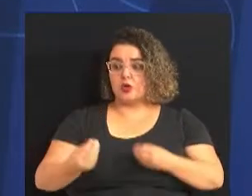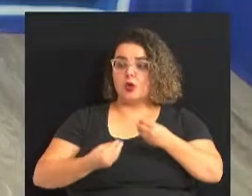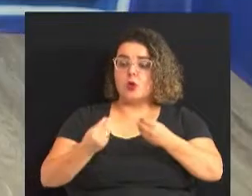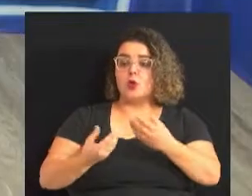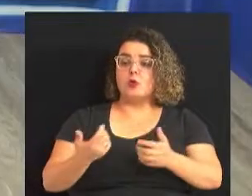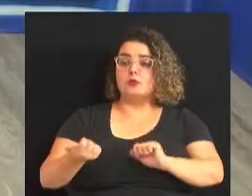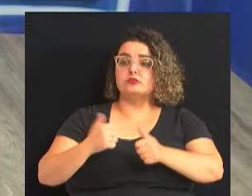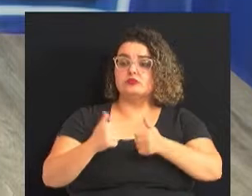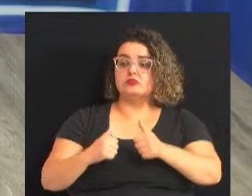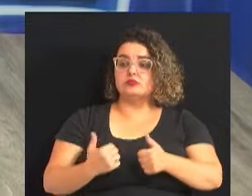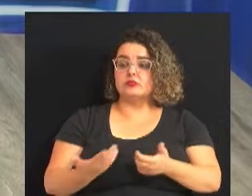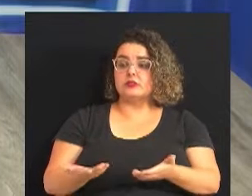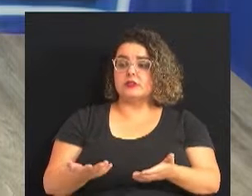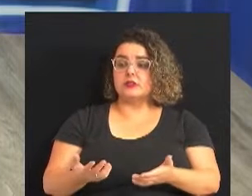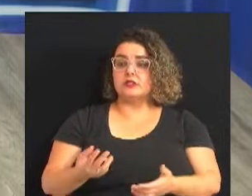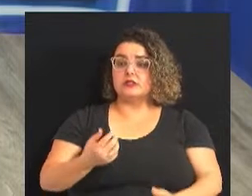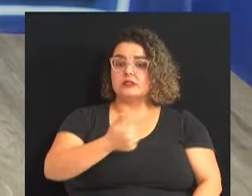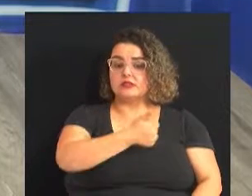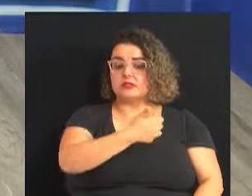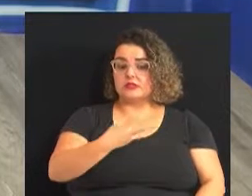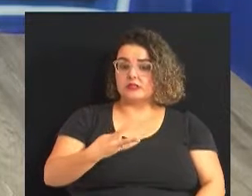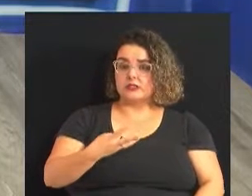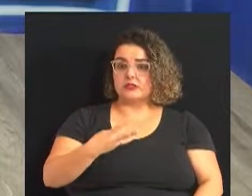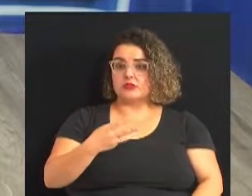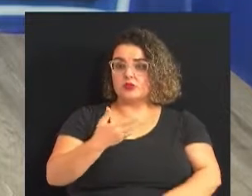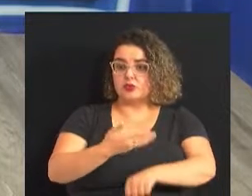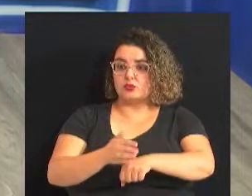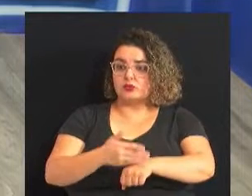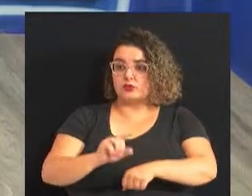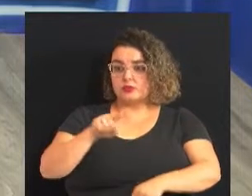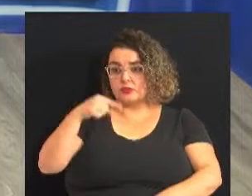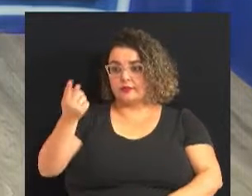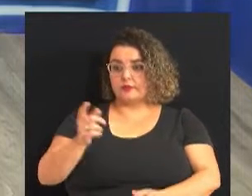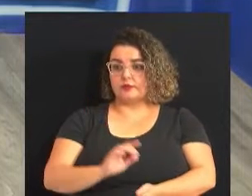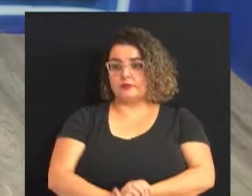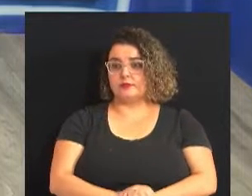que se faz desses 13 anos com um treinador estrangeiro?